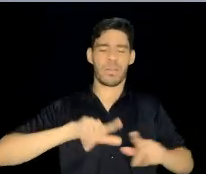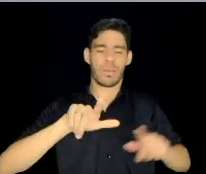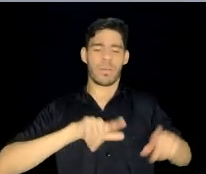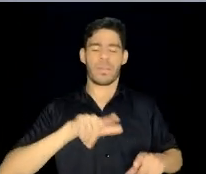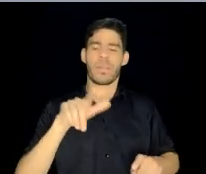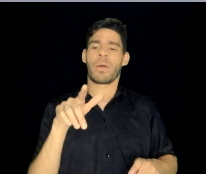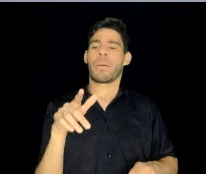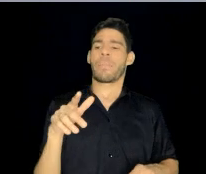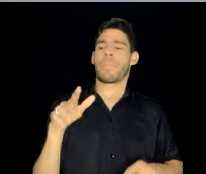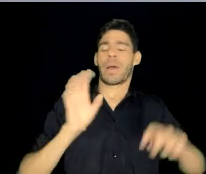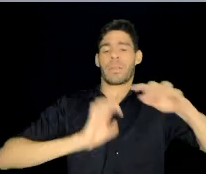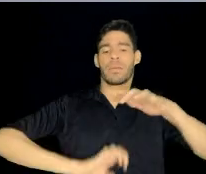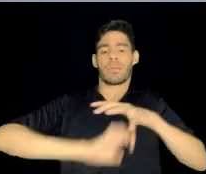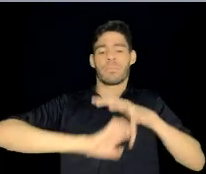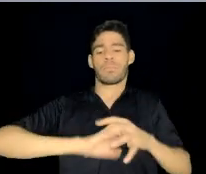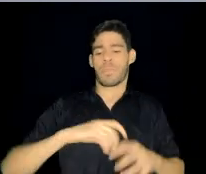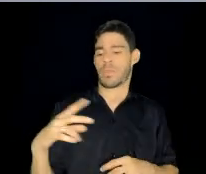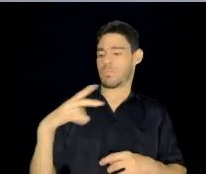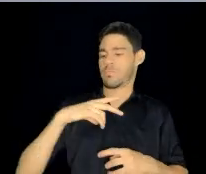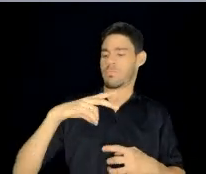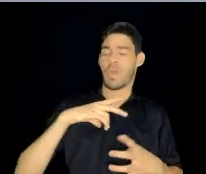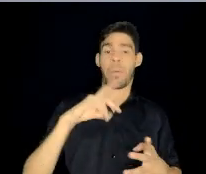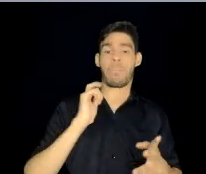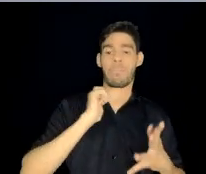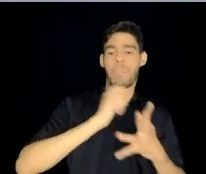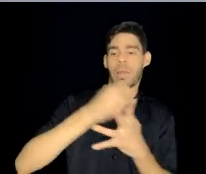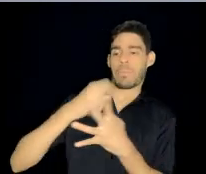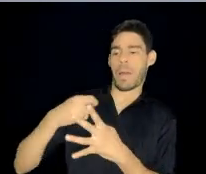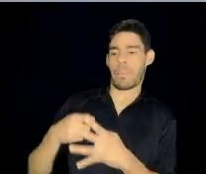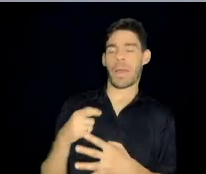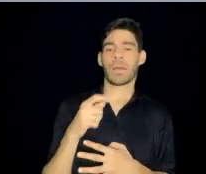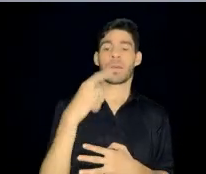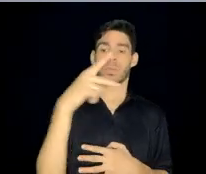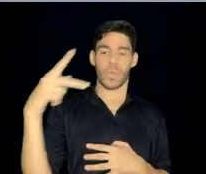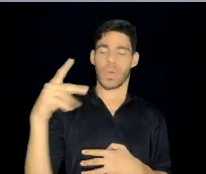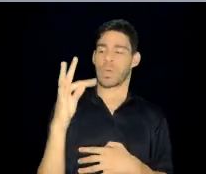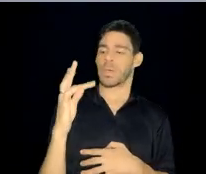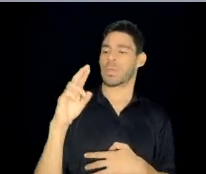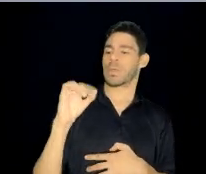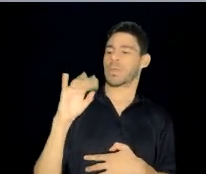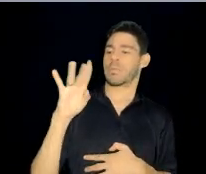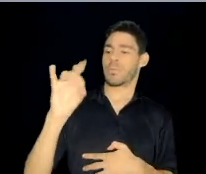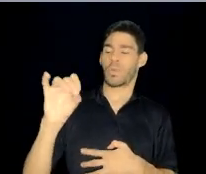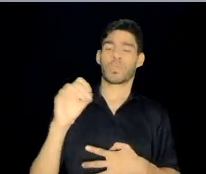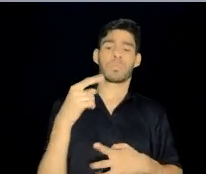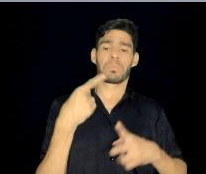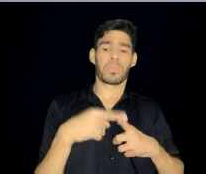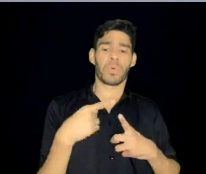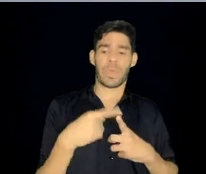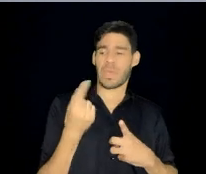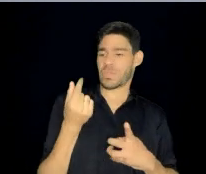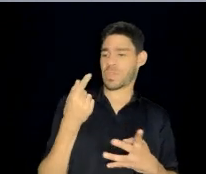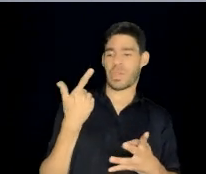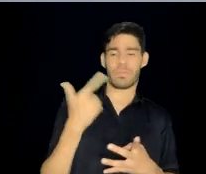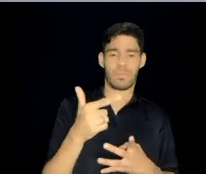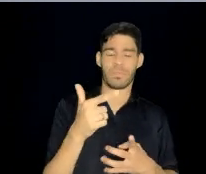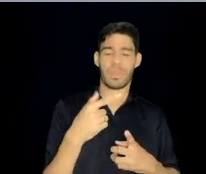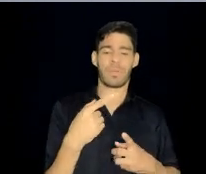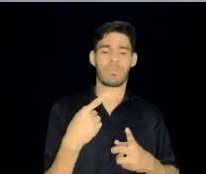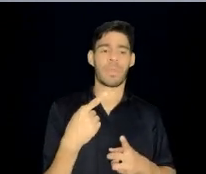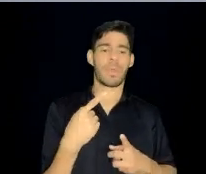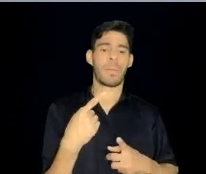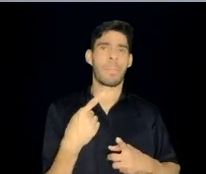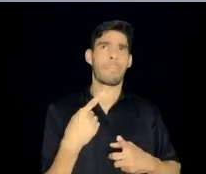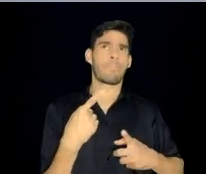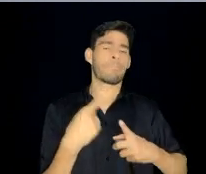exercem atividades na iniciativa privada, honrar os seus compromissos tributários, né, diante da falta de